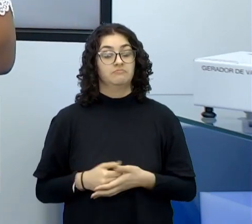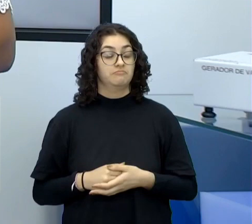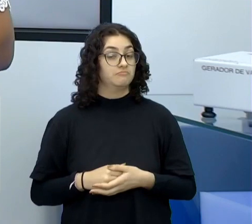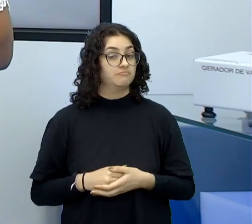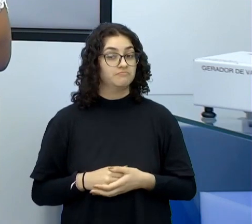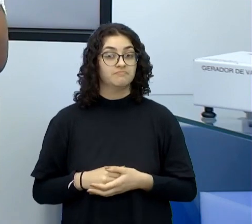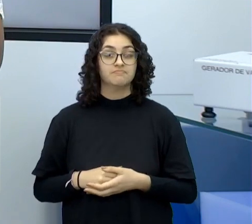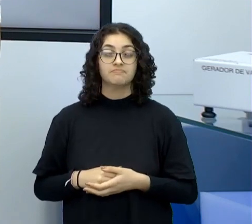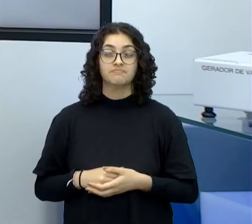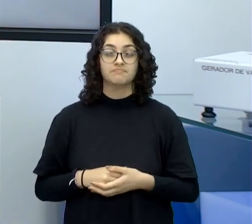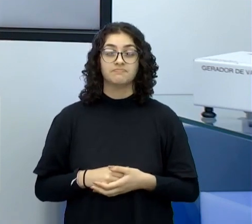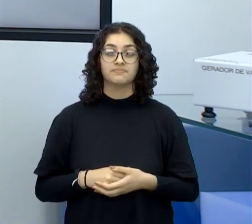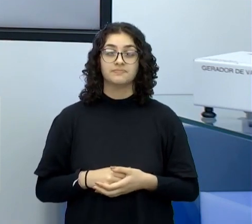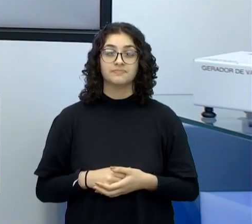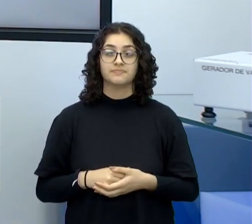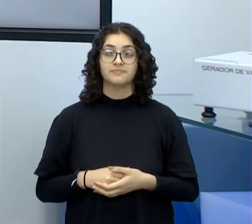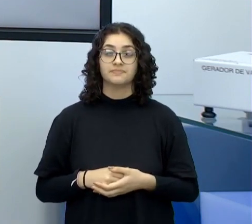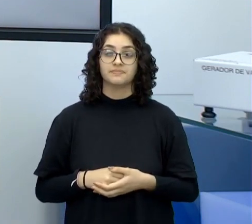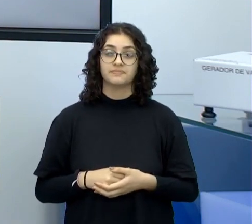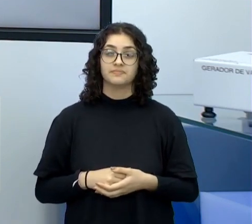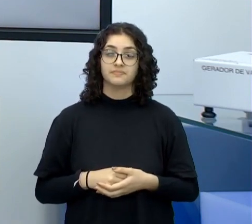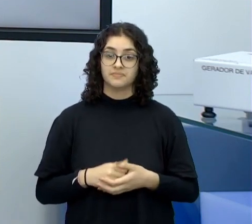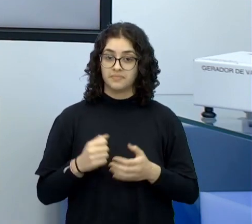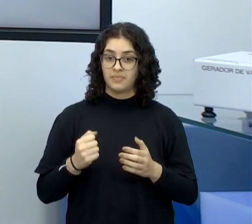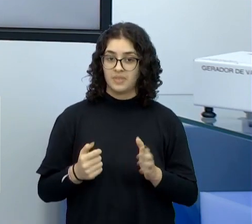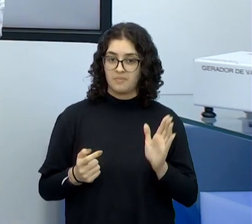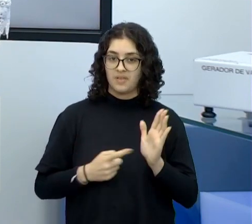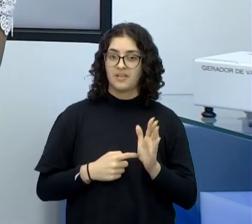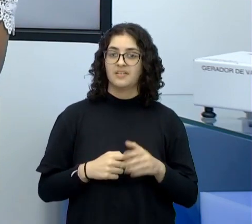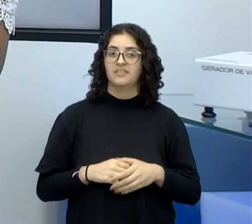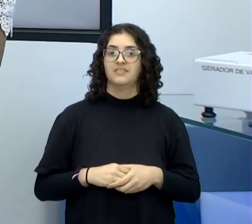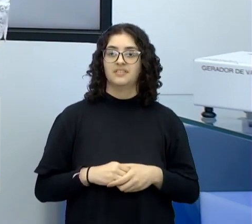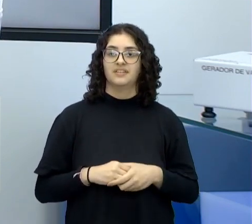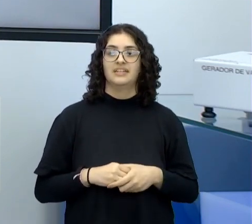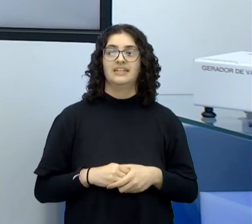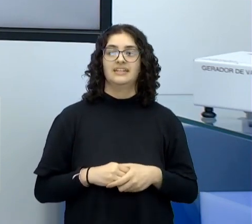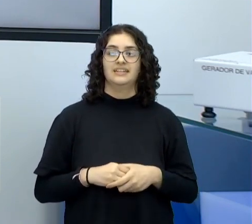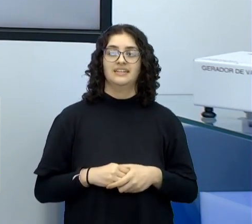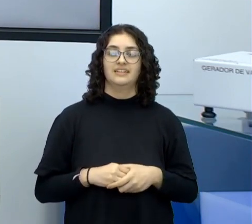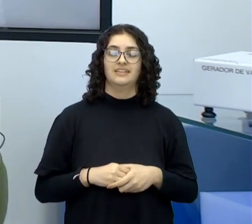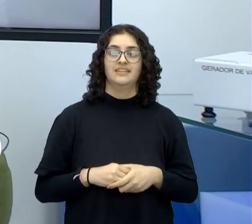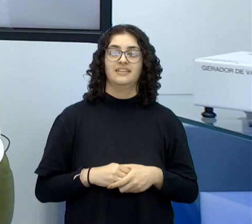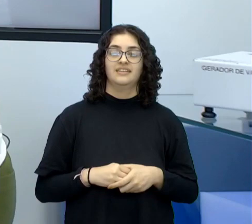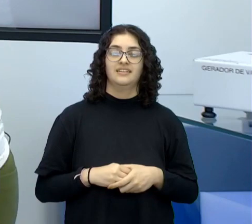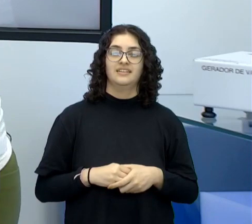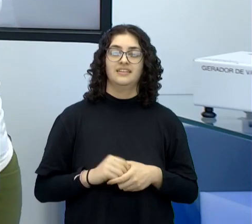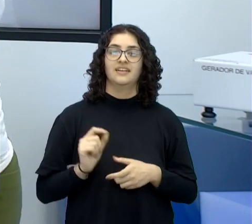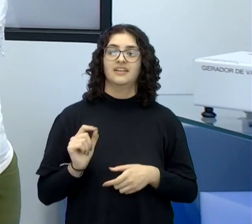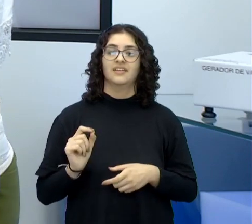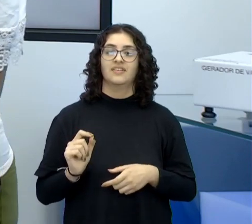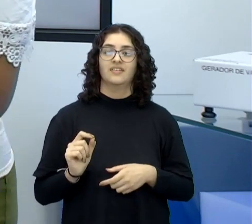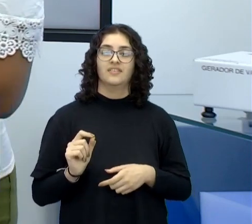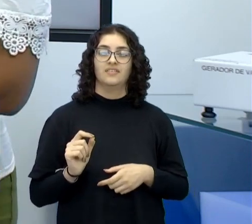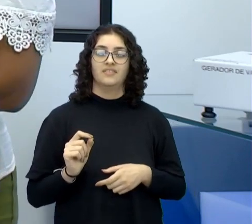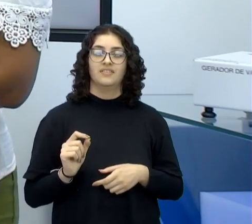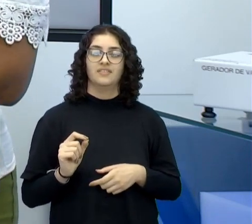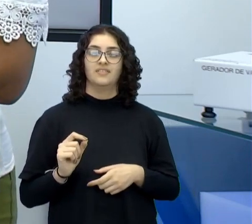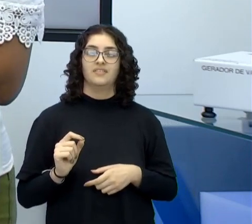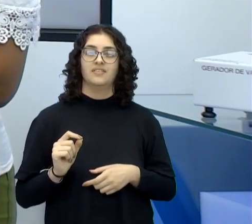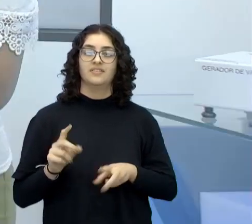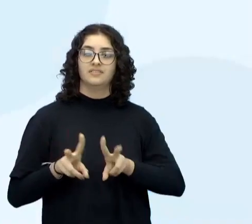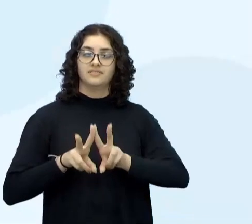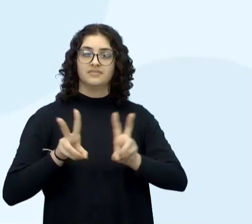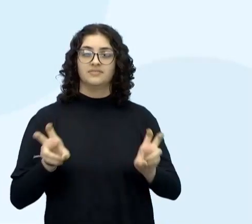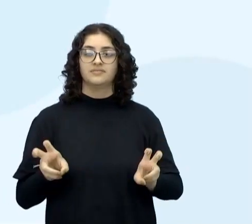hein? Pode? Pode parar. Aí, Kleber, o Kleber ficaria como